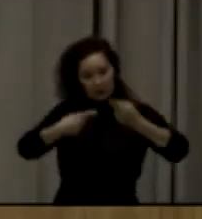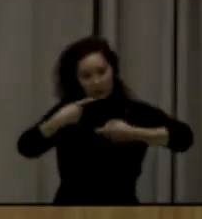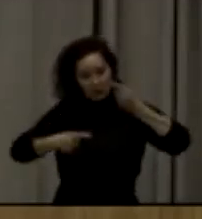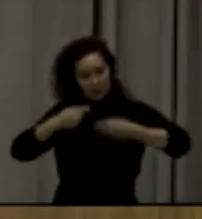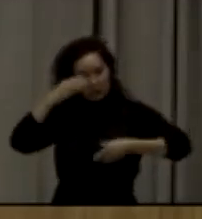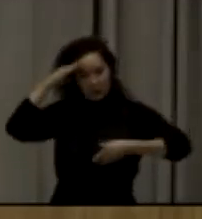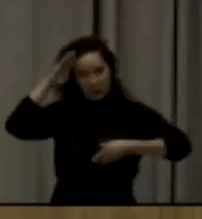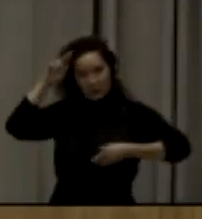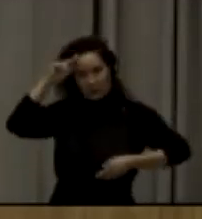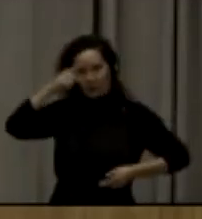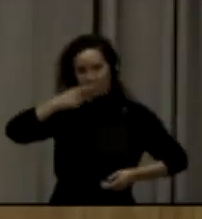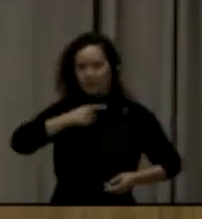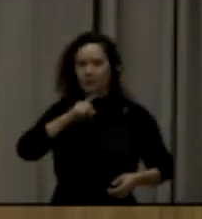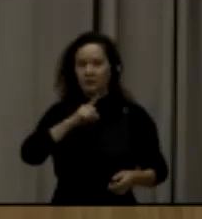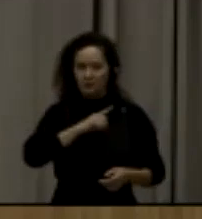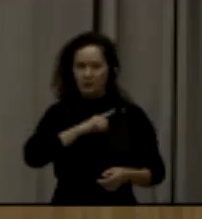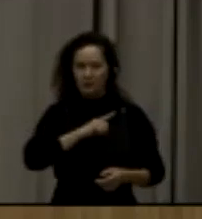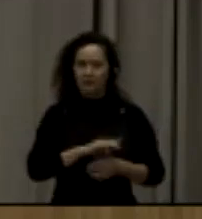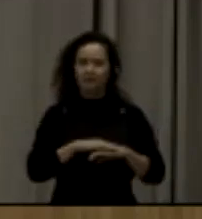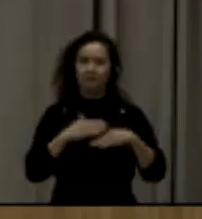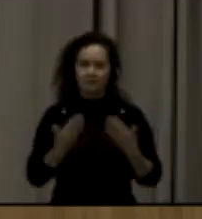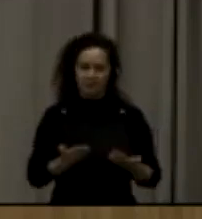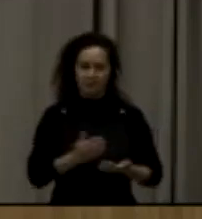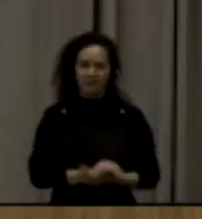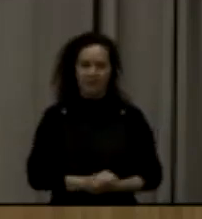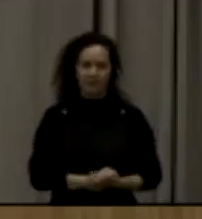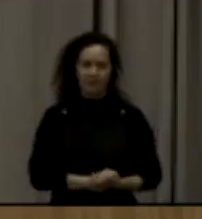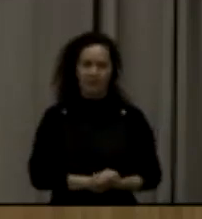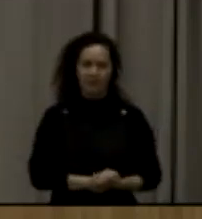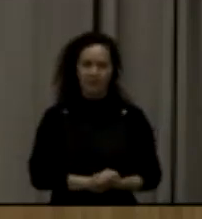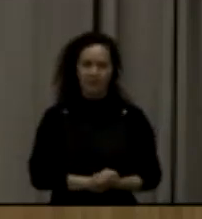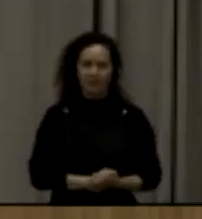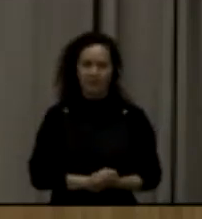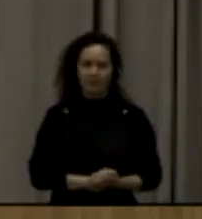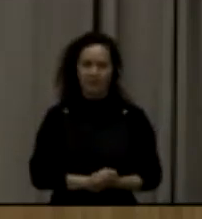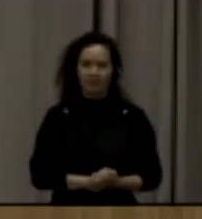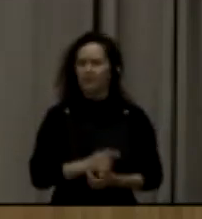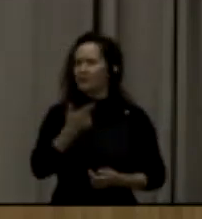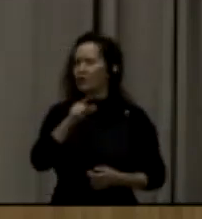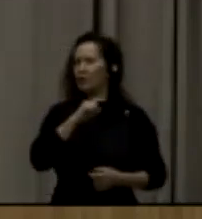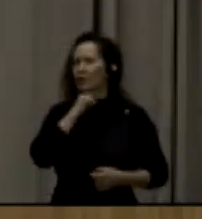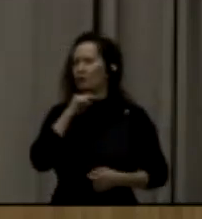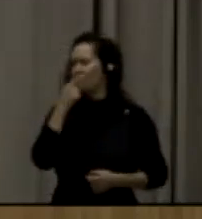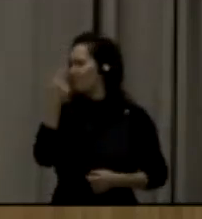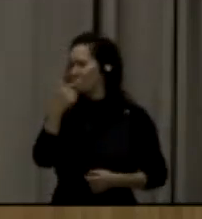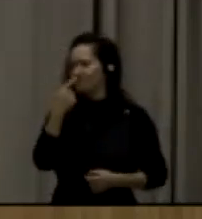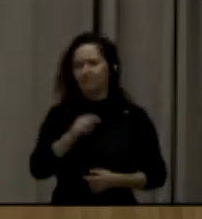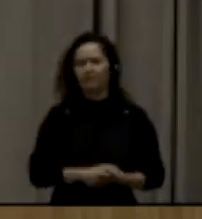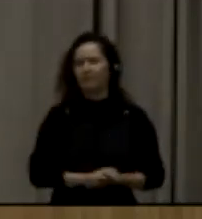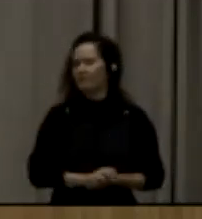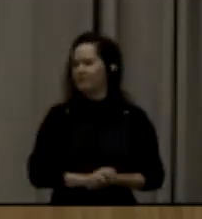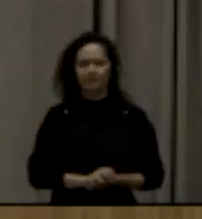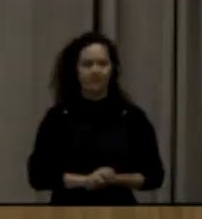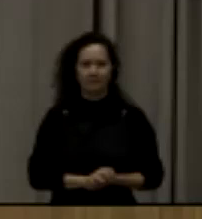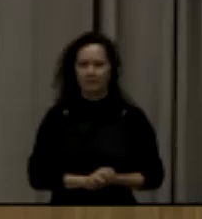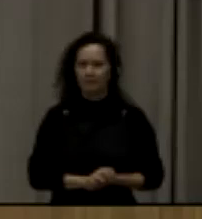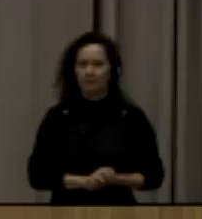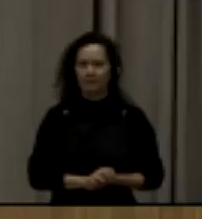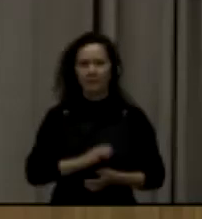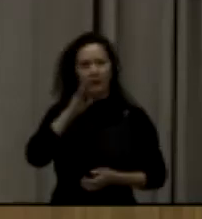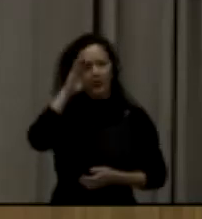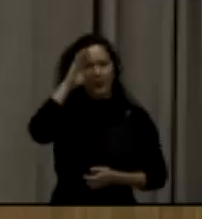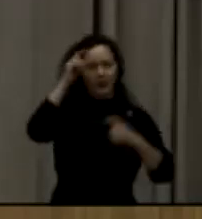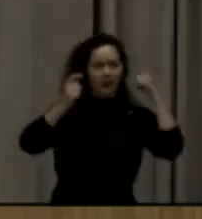eu tenho. Bom, não existe dúvida que a preocupação